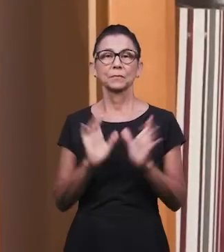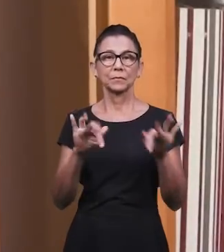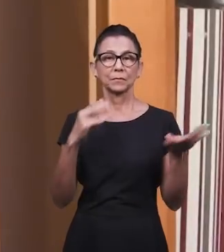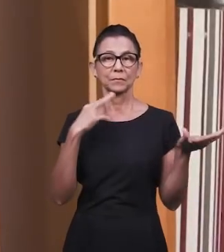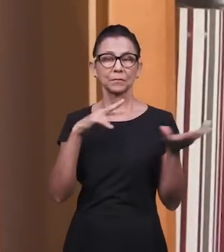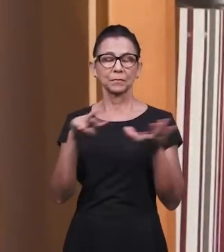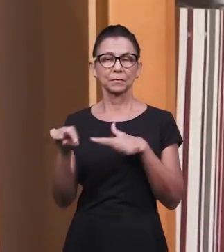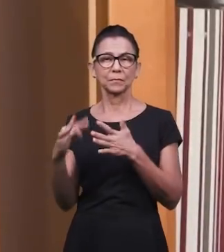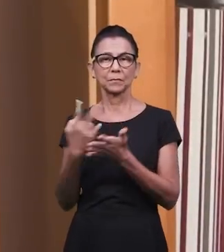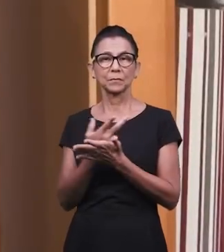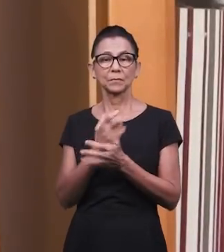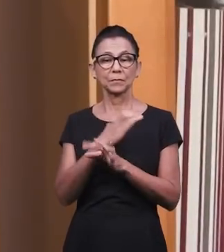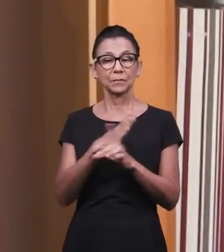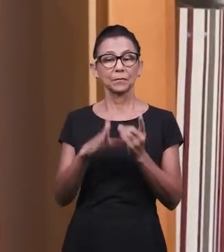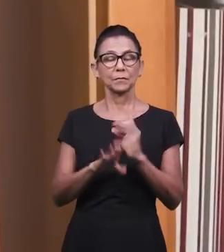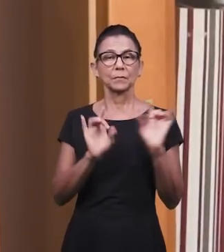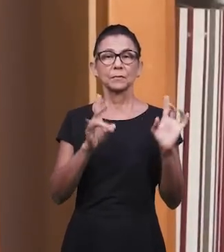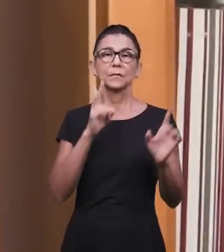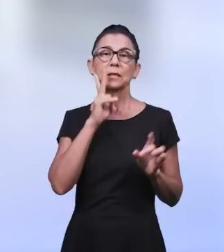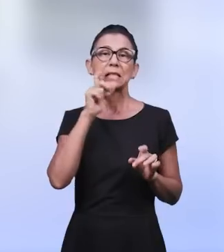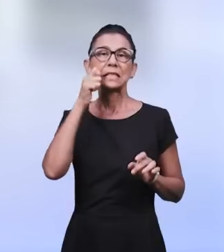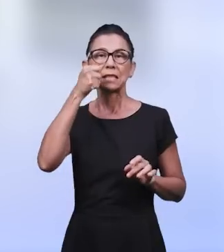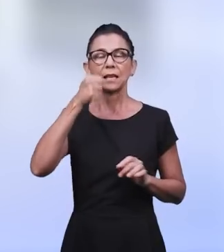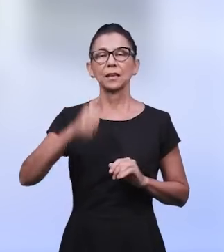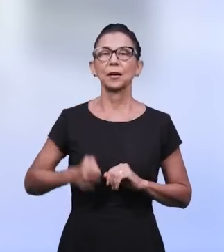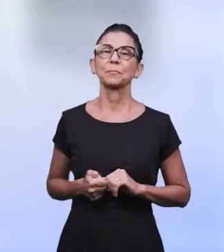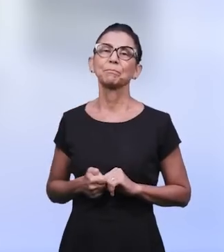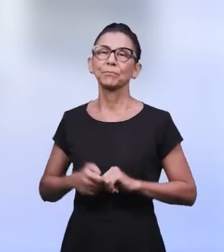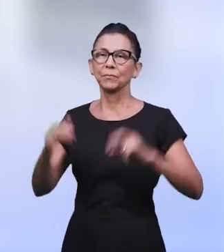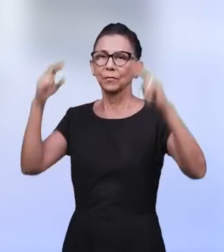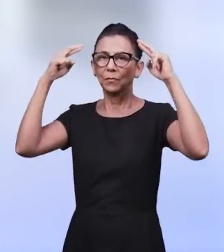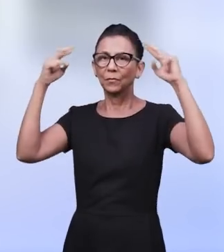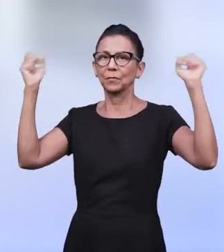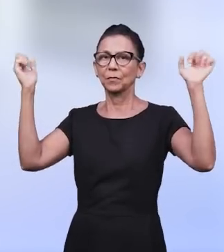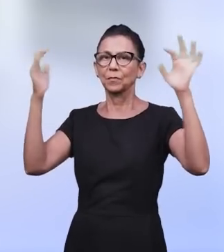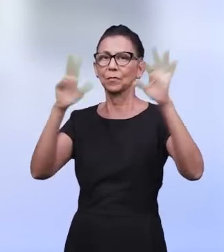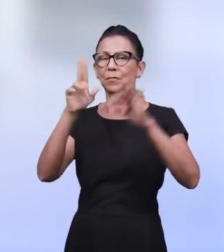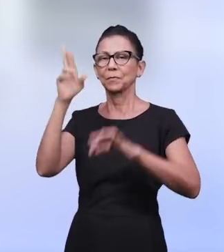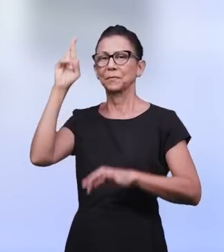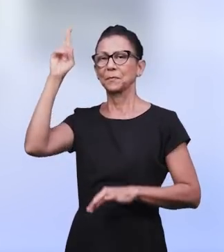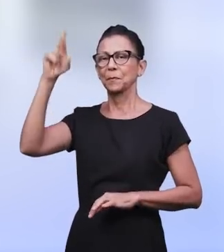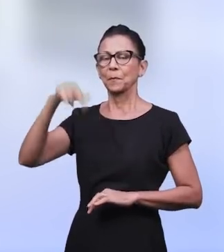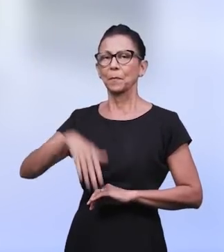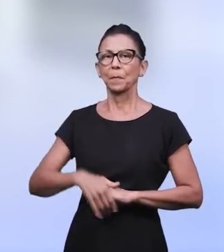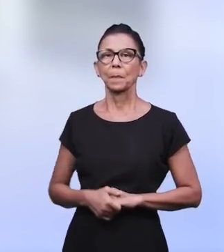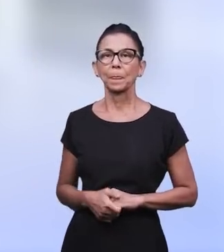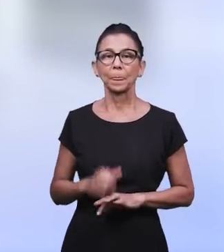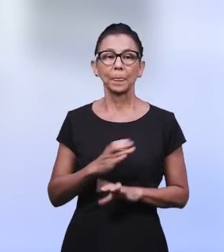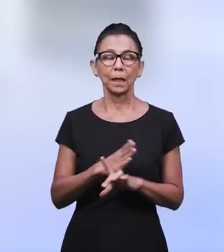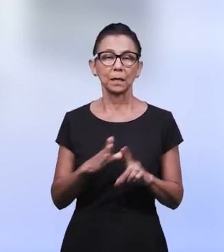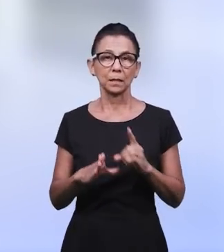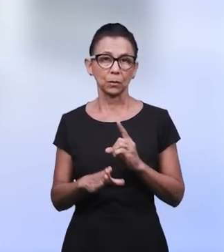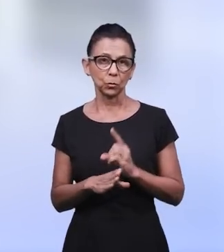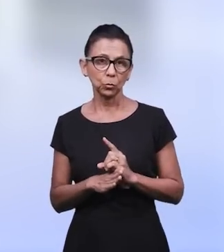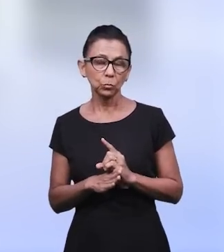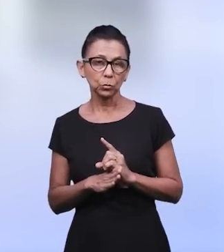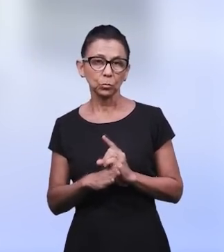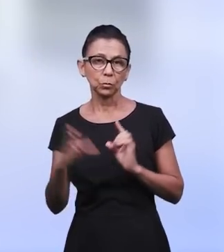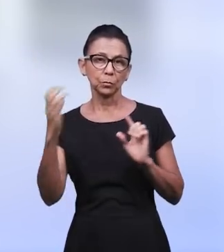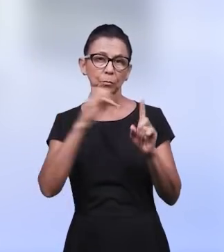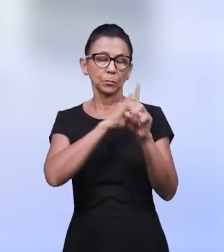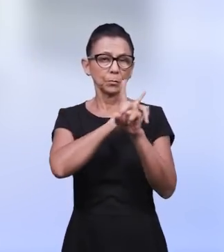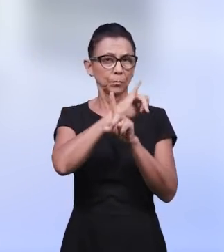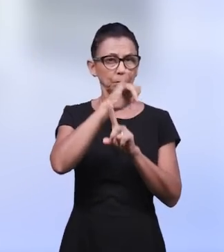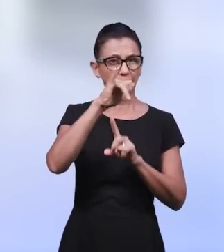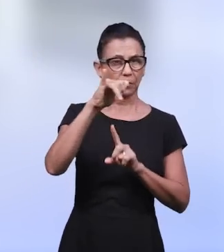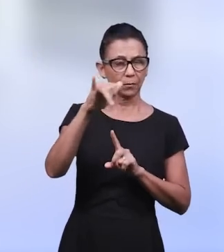semana foi realizado um culto especial de ceia para a honra e glória do nome do Senhor. Neste culto, durante o culto profético, o